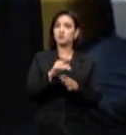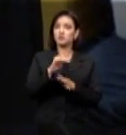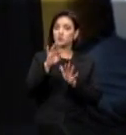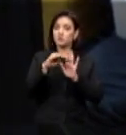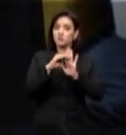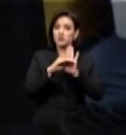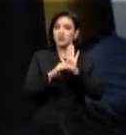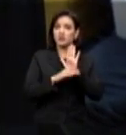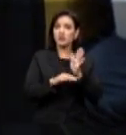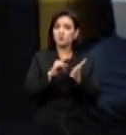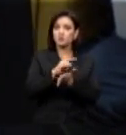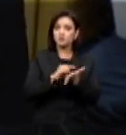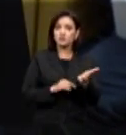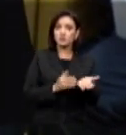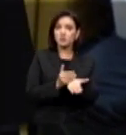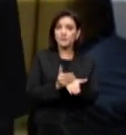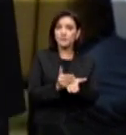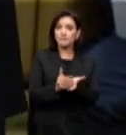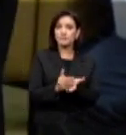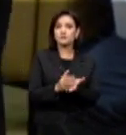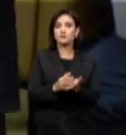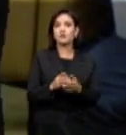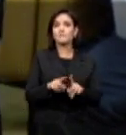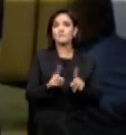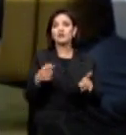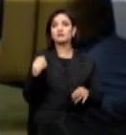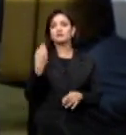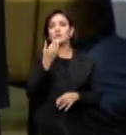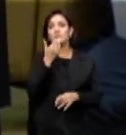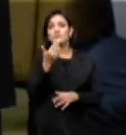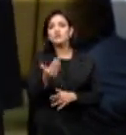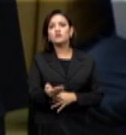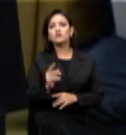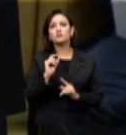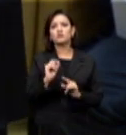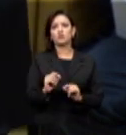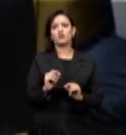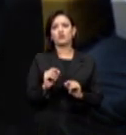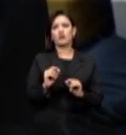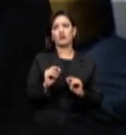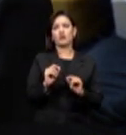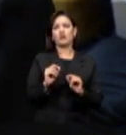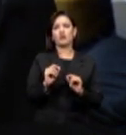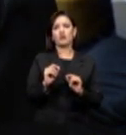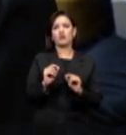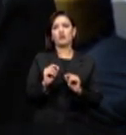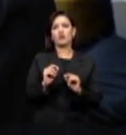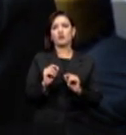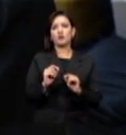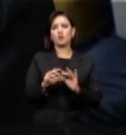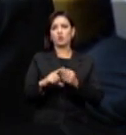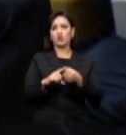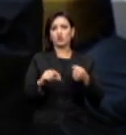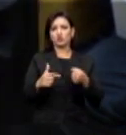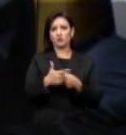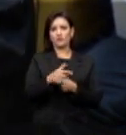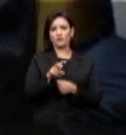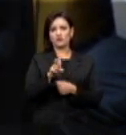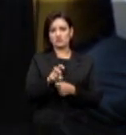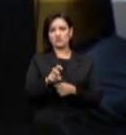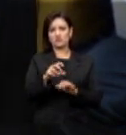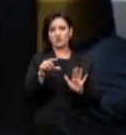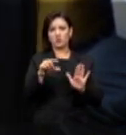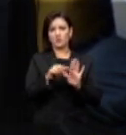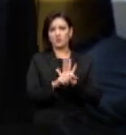mas propomos e pedimos uma interpretação conforme, especificamente, do artigo 25, parágrafo